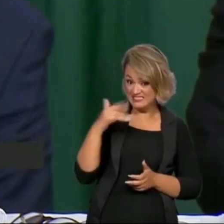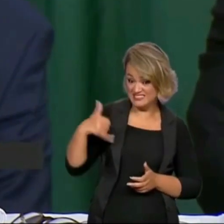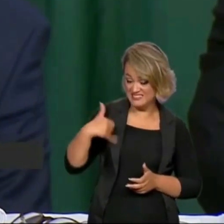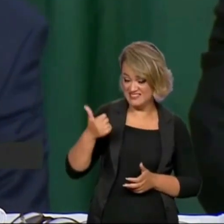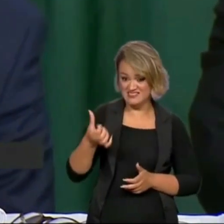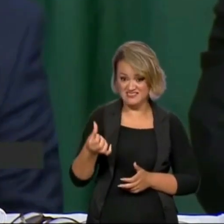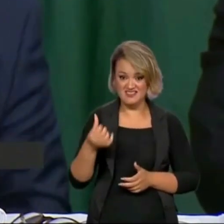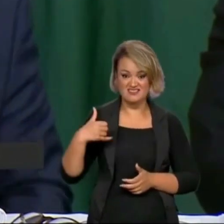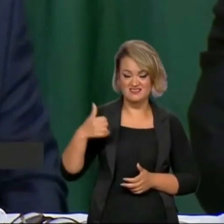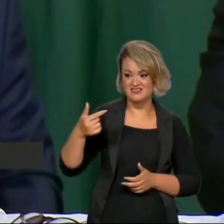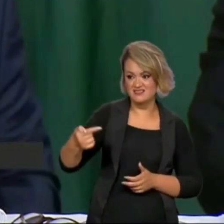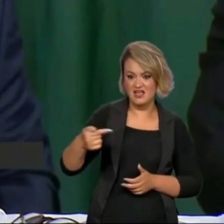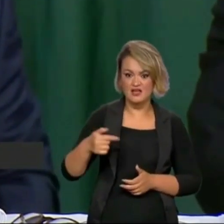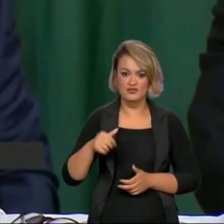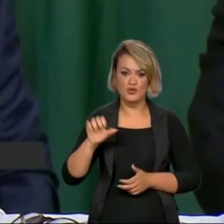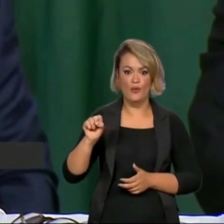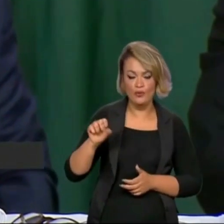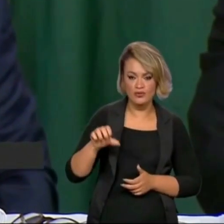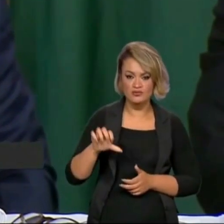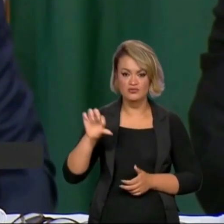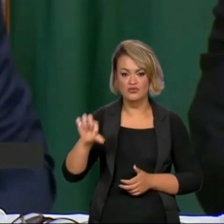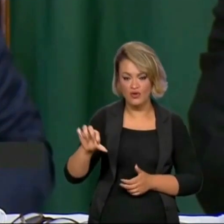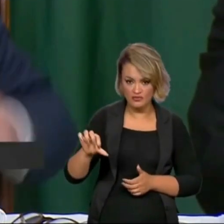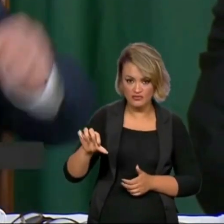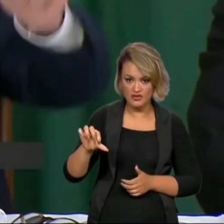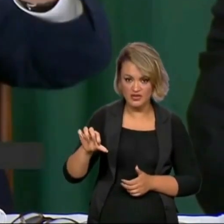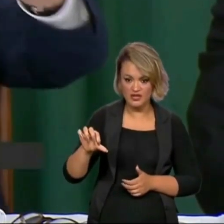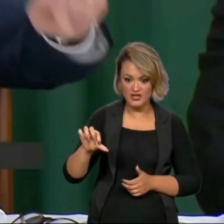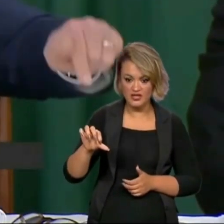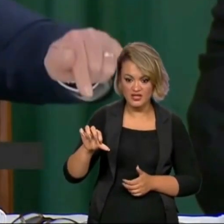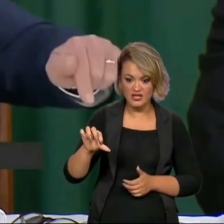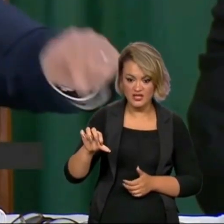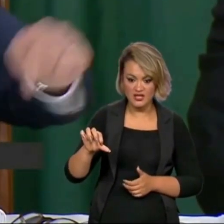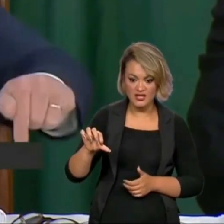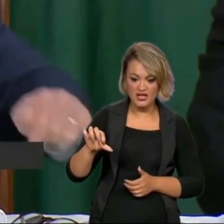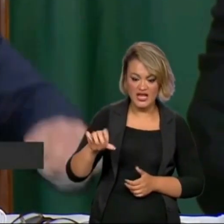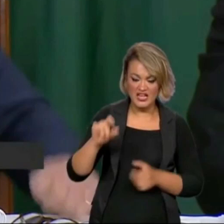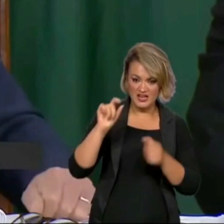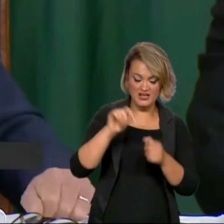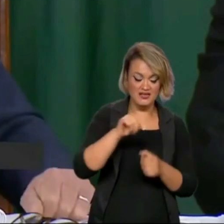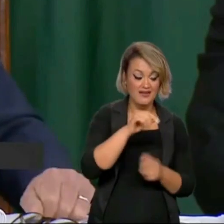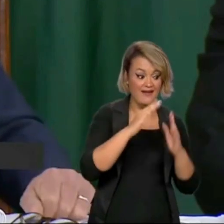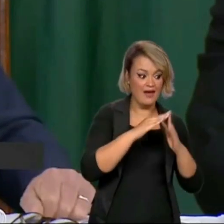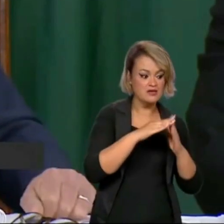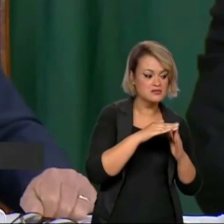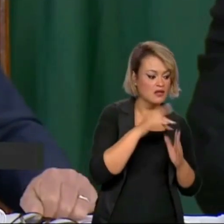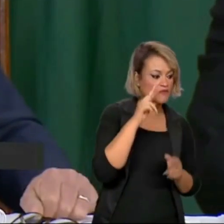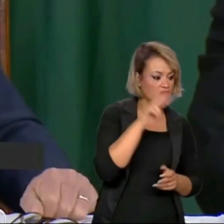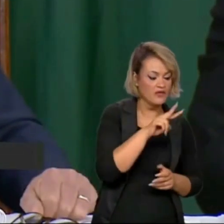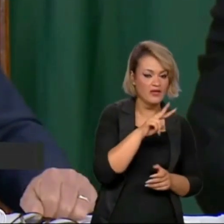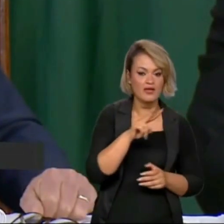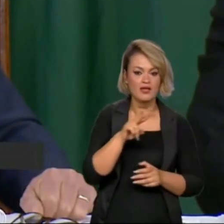6, 7, 8, 9 anos, ele repercute na escola o que ele ouve dentro de casa.